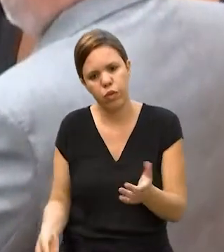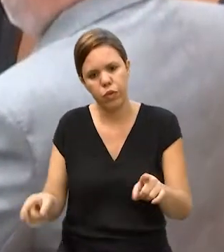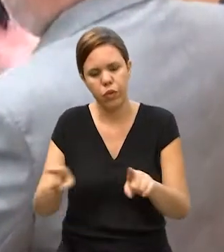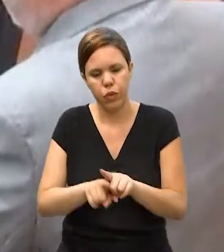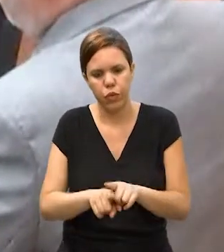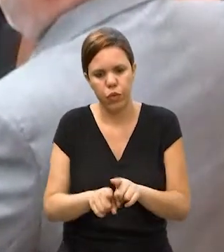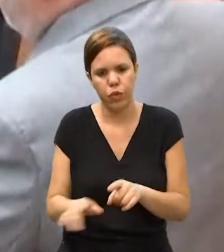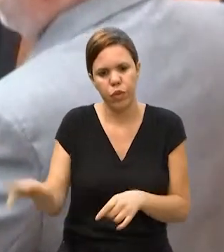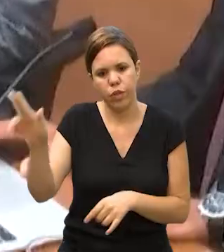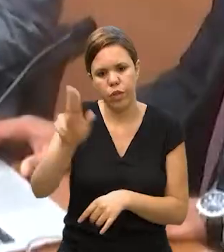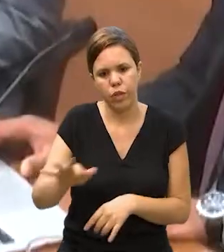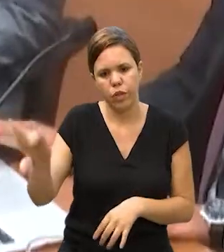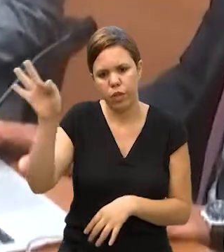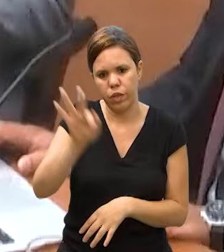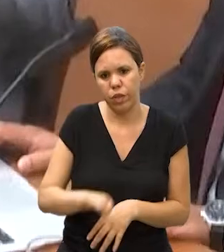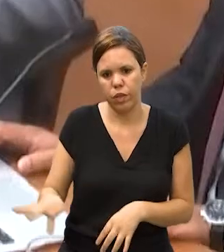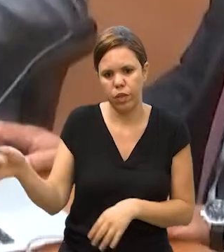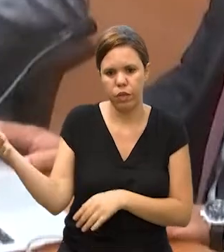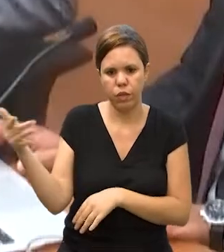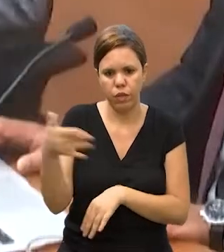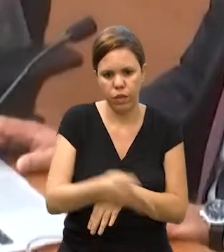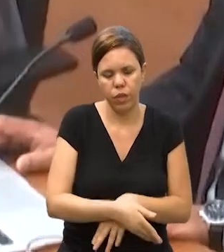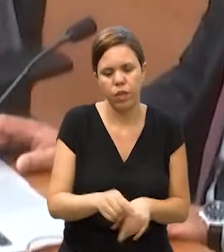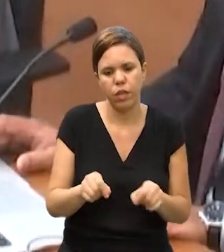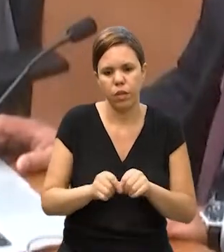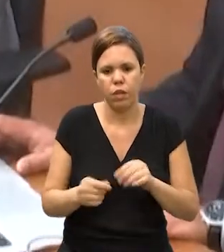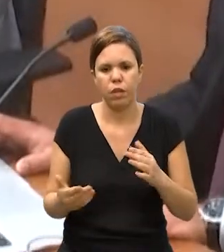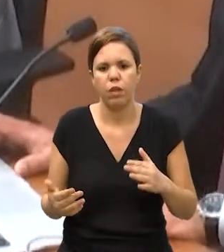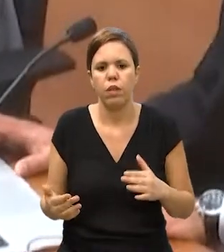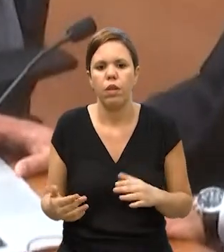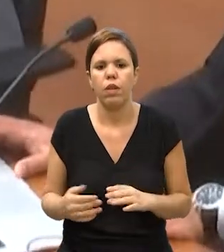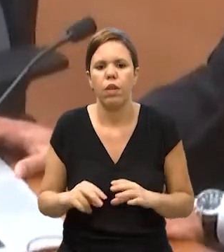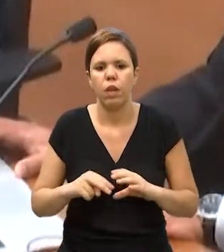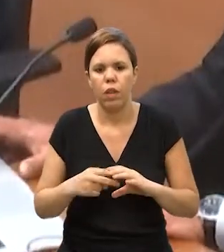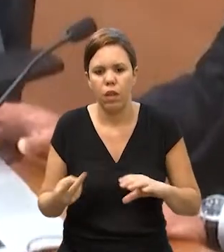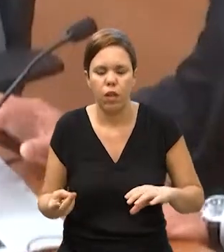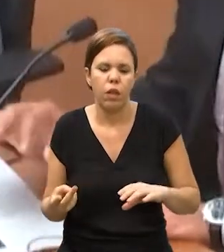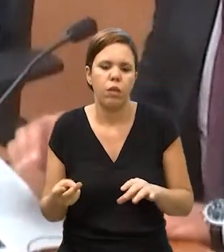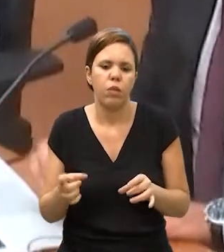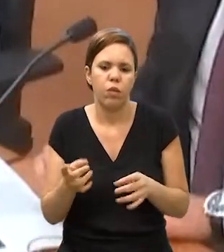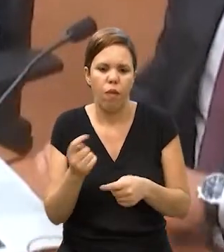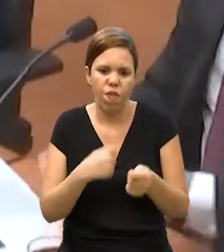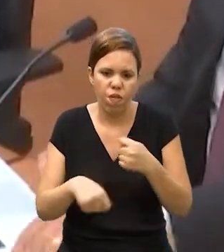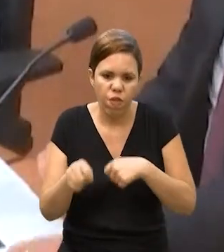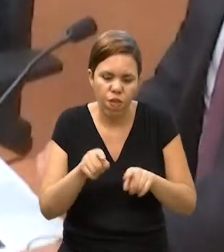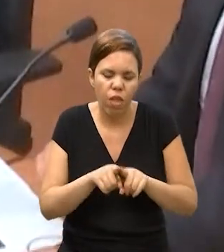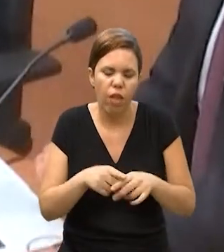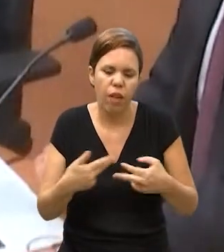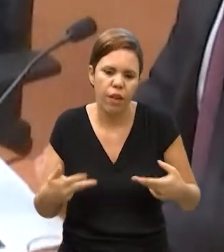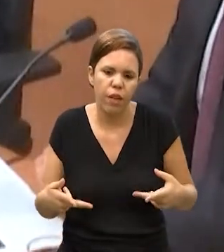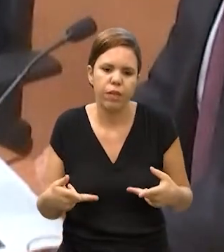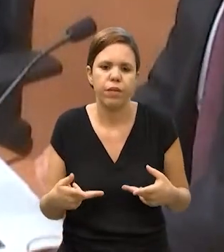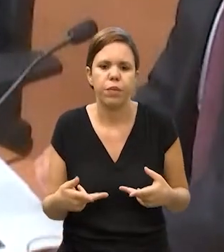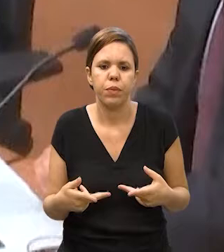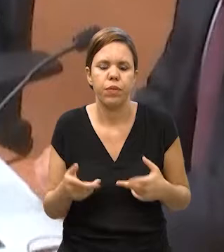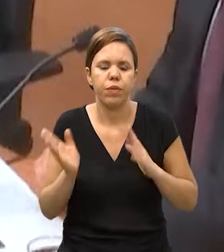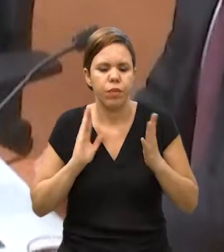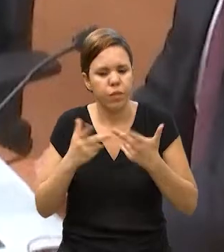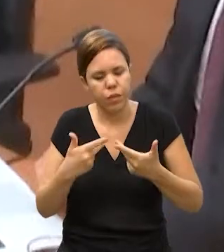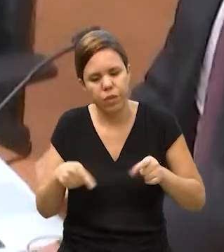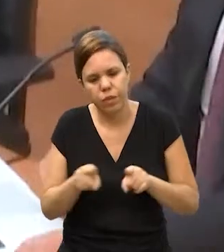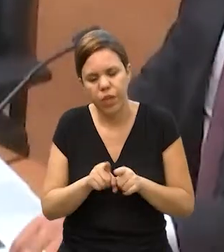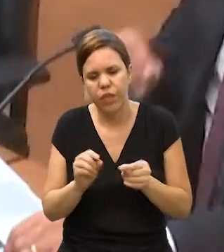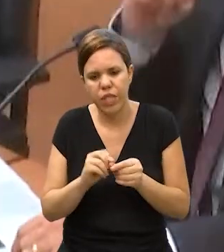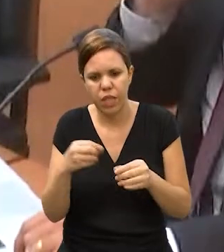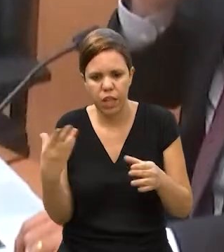das faculdades, da Câmara de Comércio Exterior, dos despachantes aduaneiros, então a gente tentou fazer essa